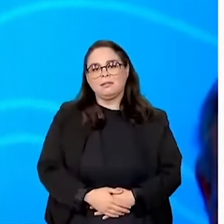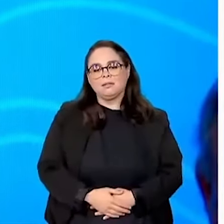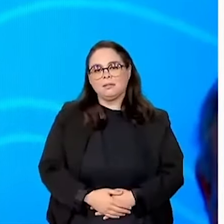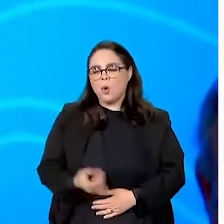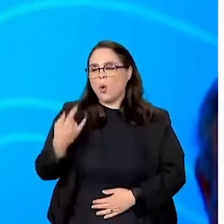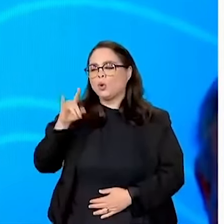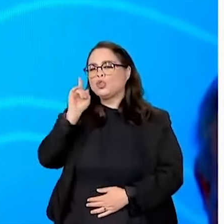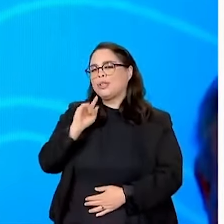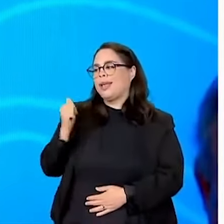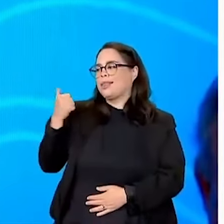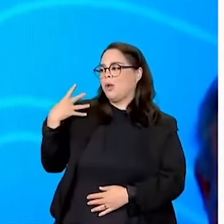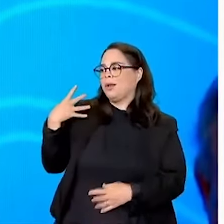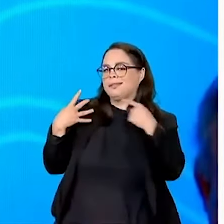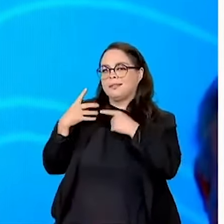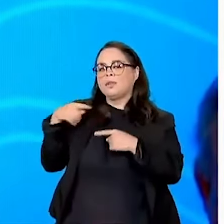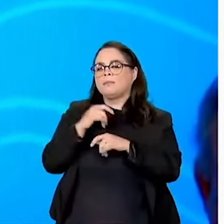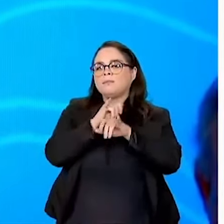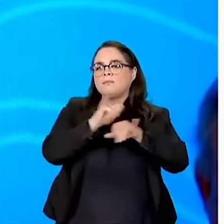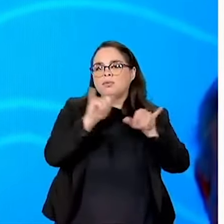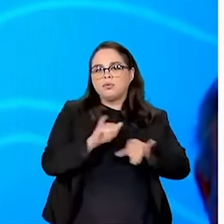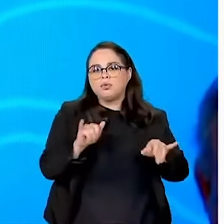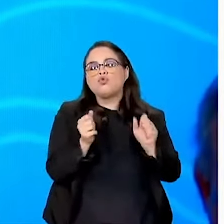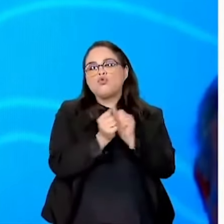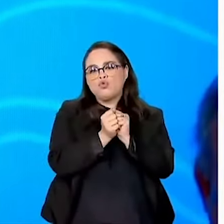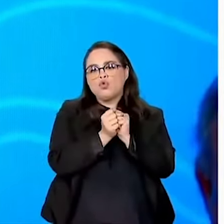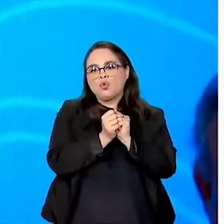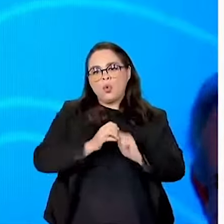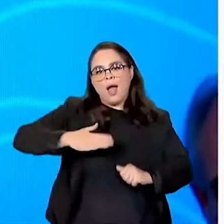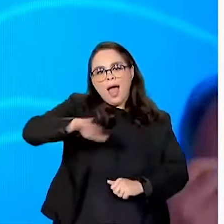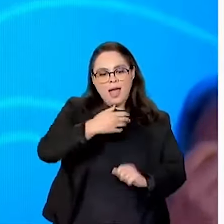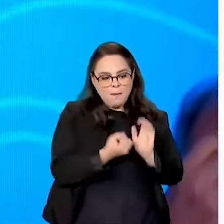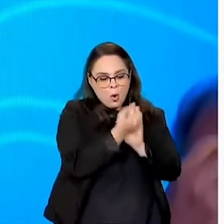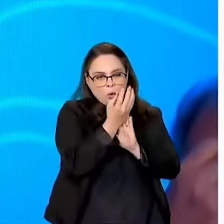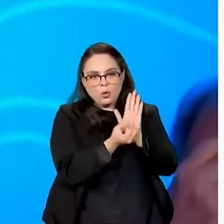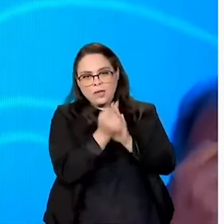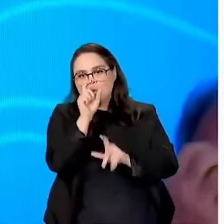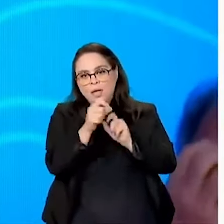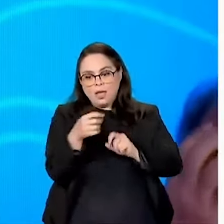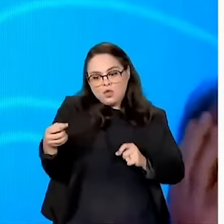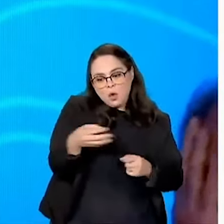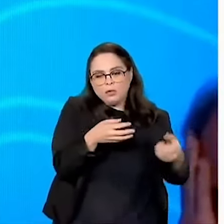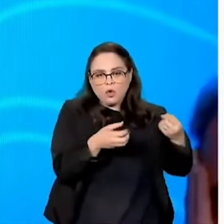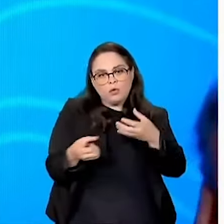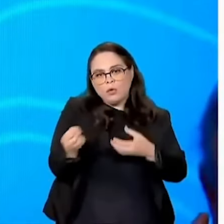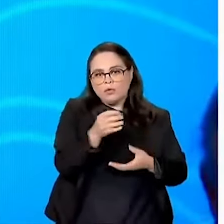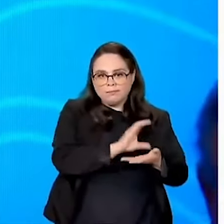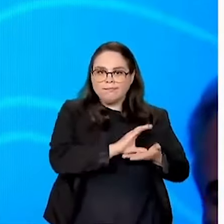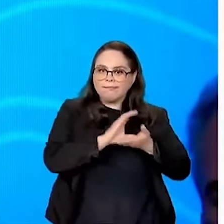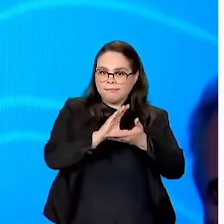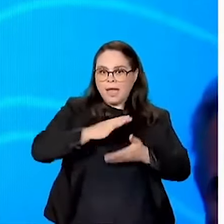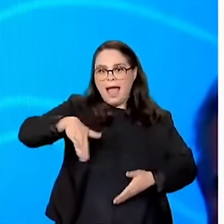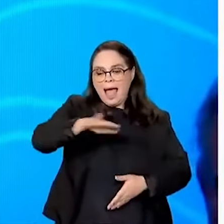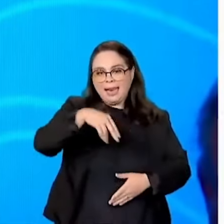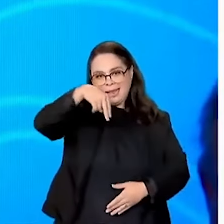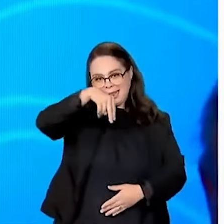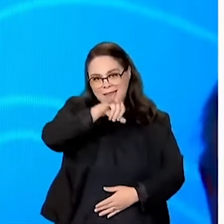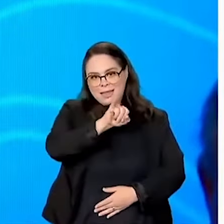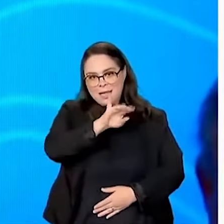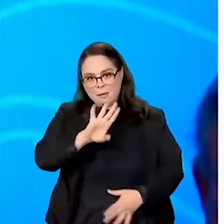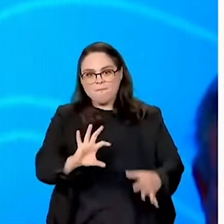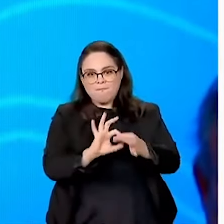dia 14, anunciamos em conjunto com o setor produtivo novos investimentos para a saúde no âmbito da nova indústria